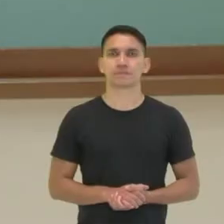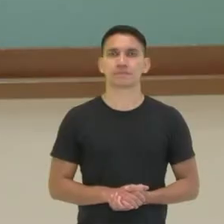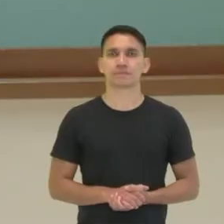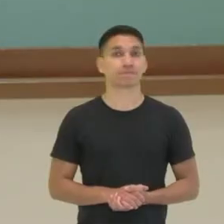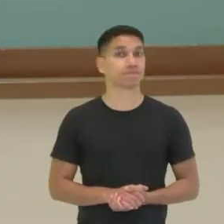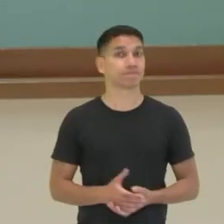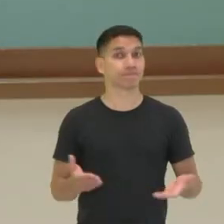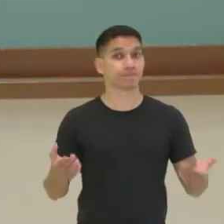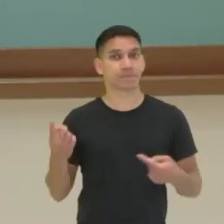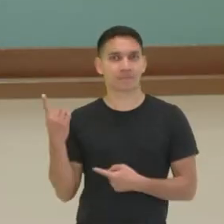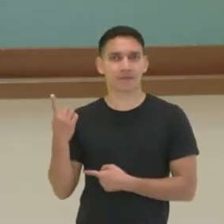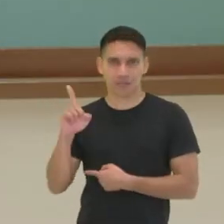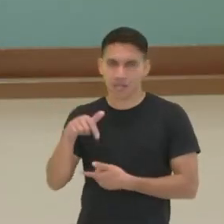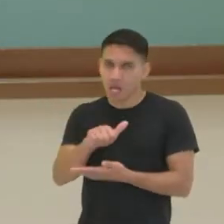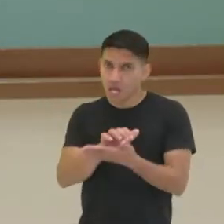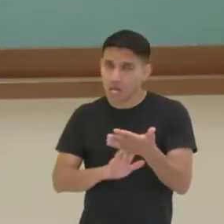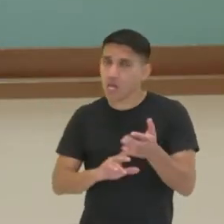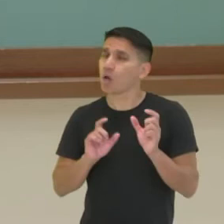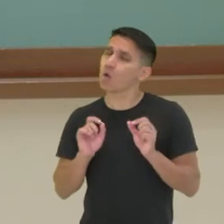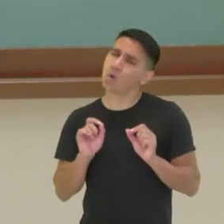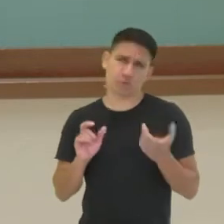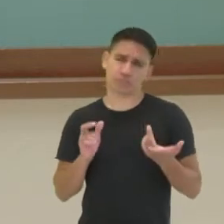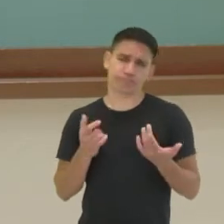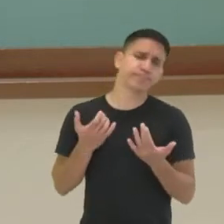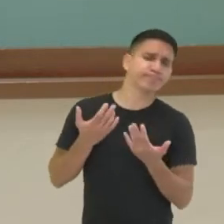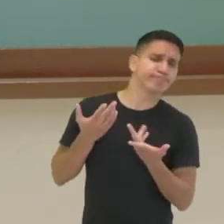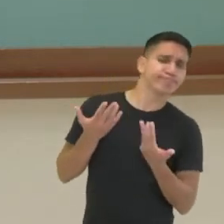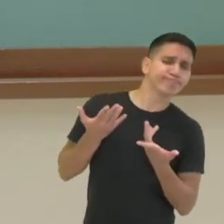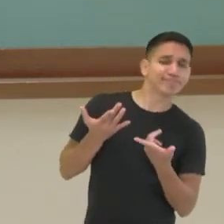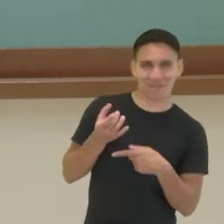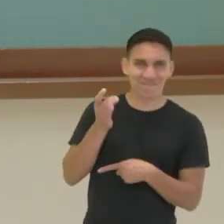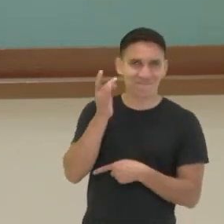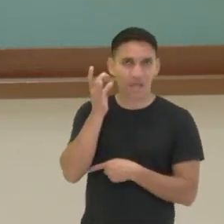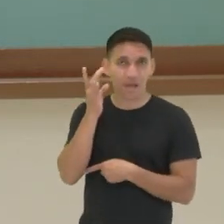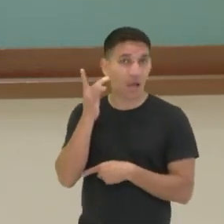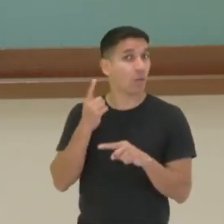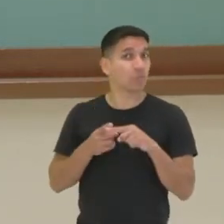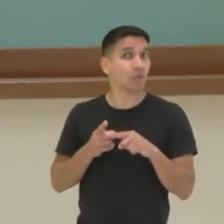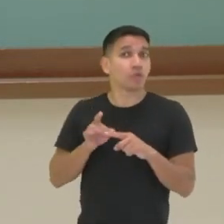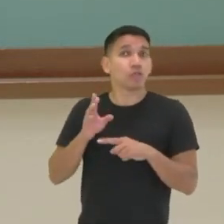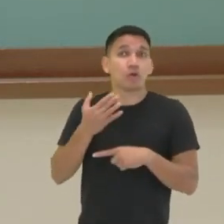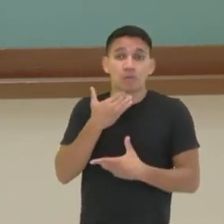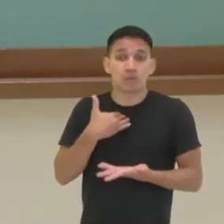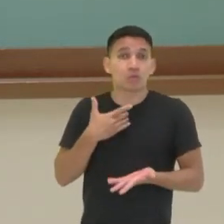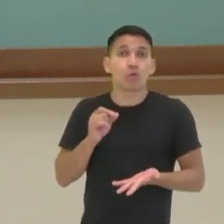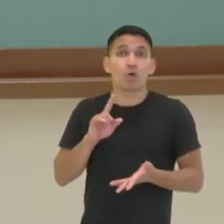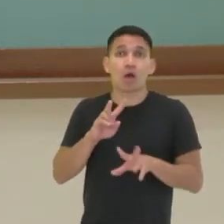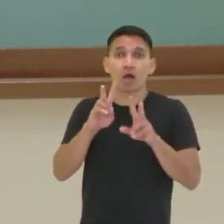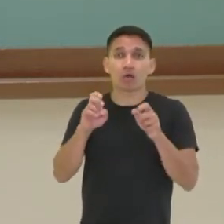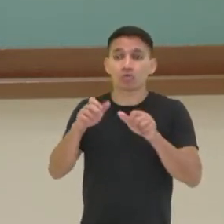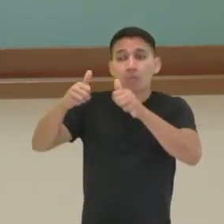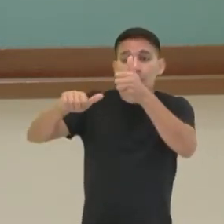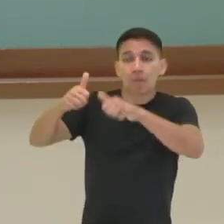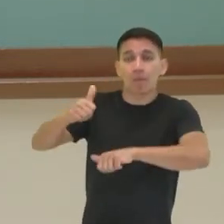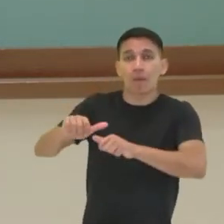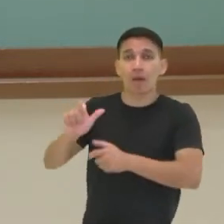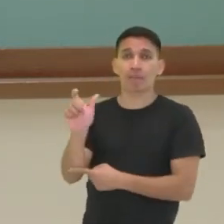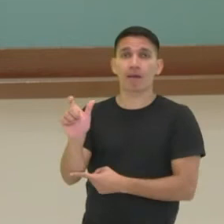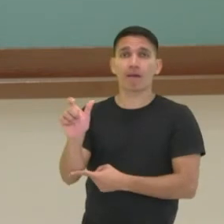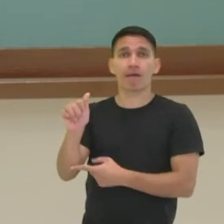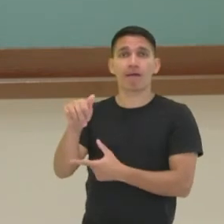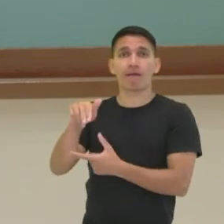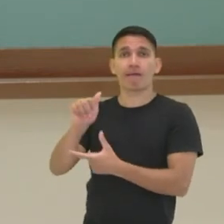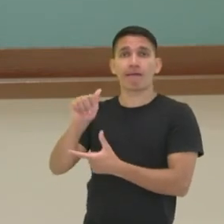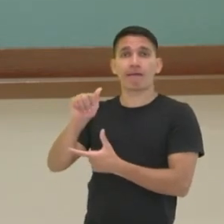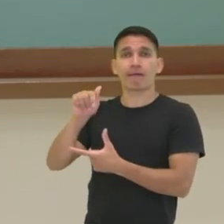Então, esse é um exercício relativamente fácil, porque ele só me pede o anagrama. Ele não me dá nenhuma outra condição, né,